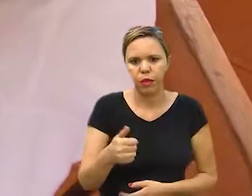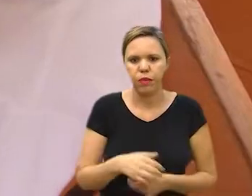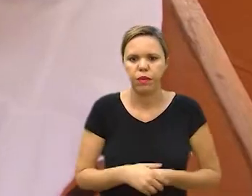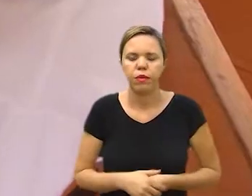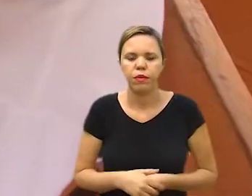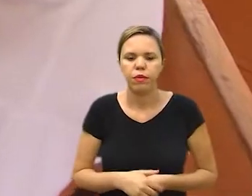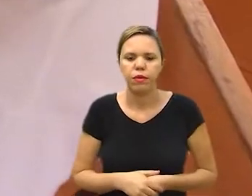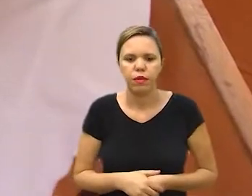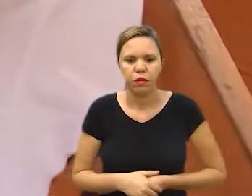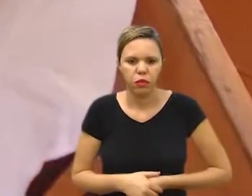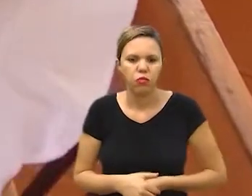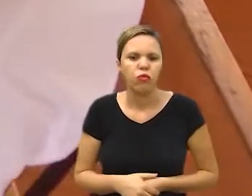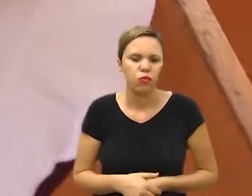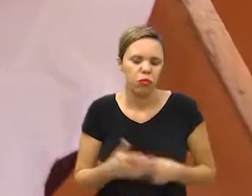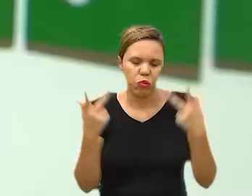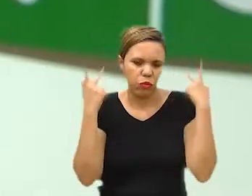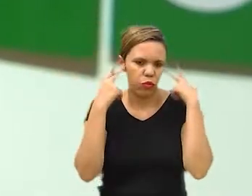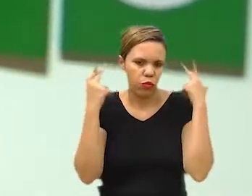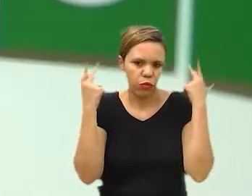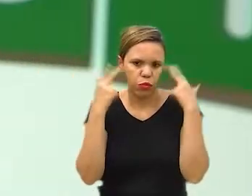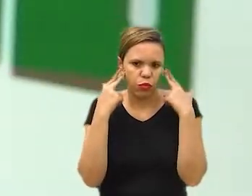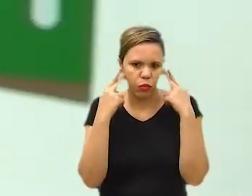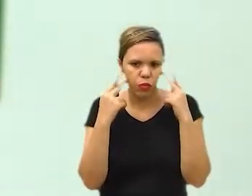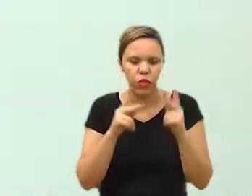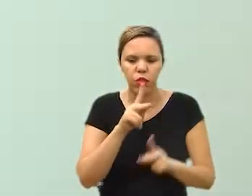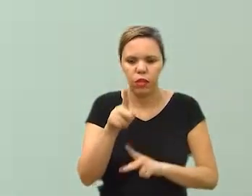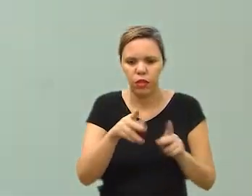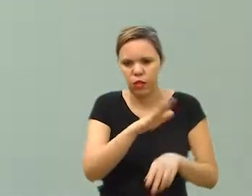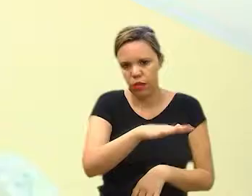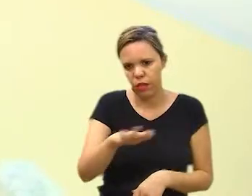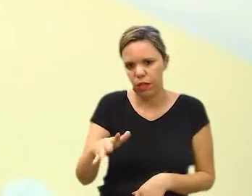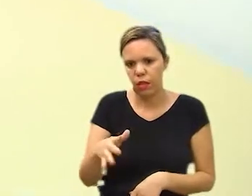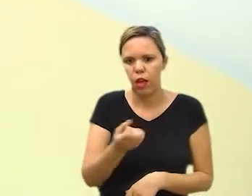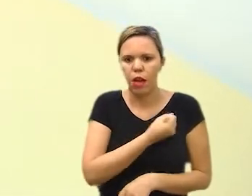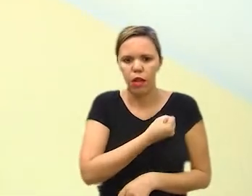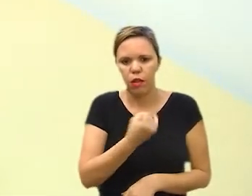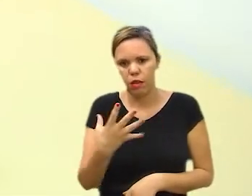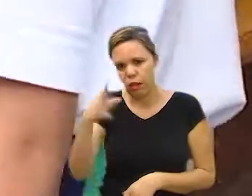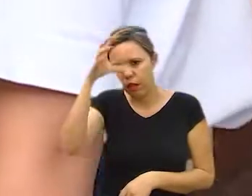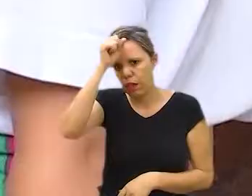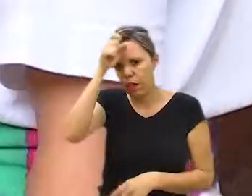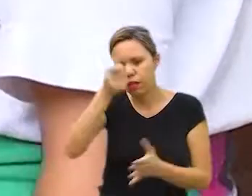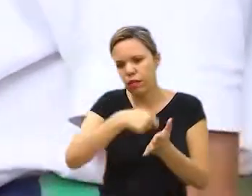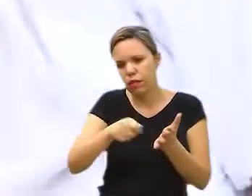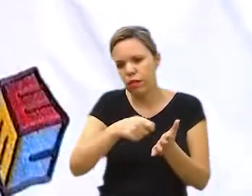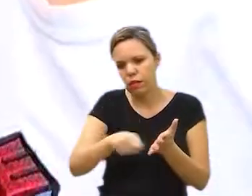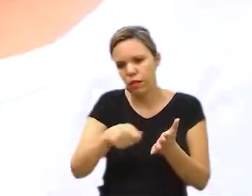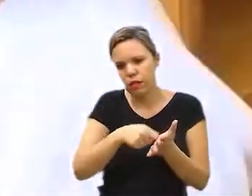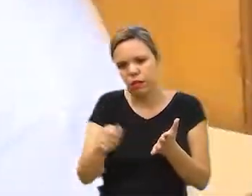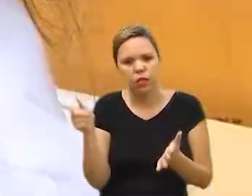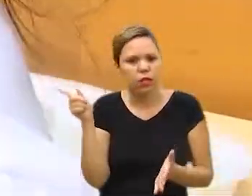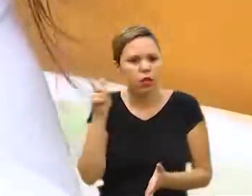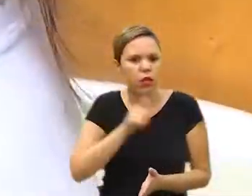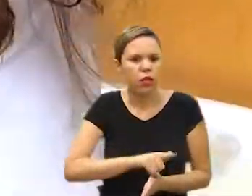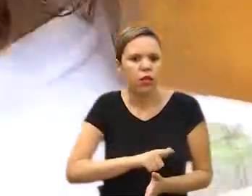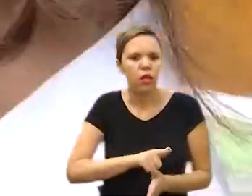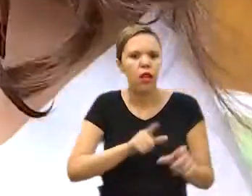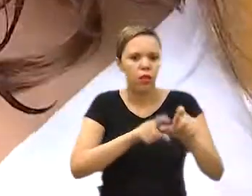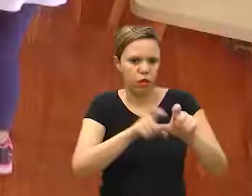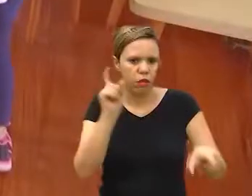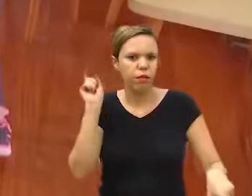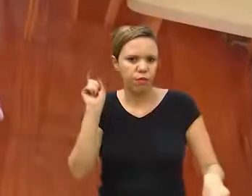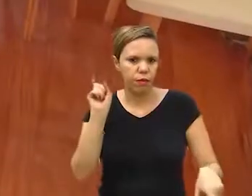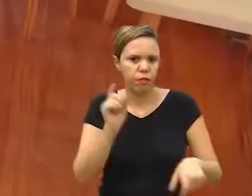De uma forma bastante natural, a turma aprende a contar, a escrever e a conquistar a